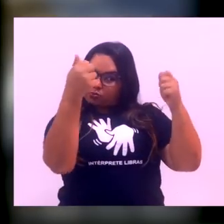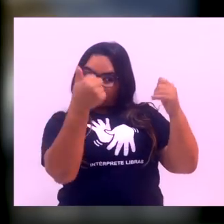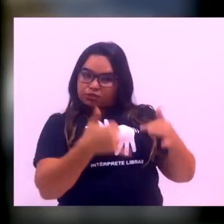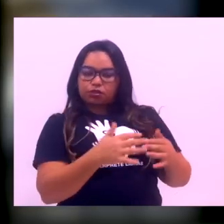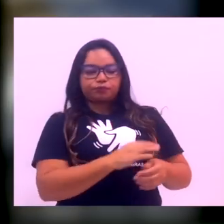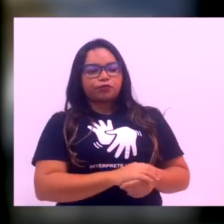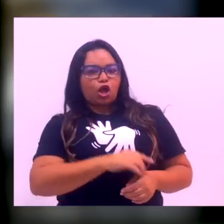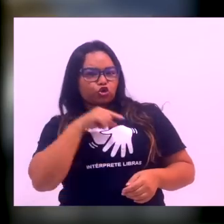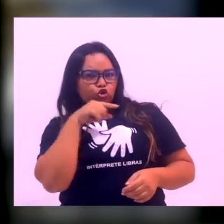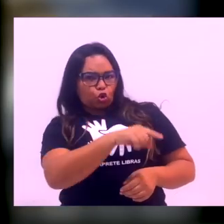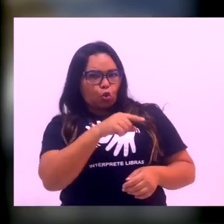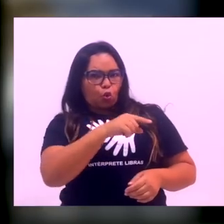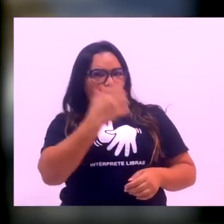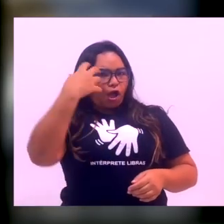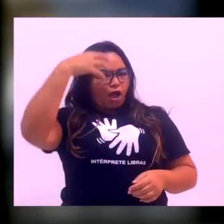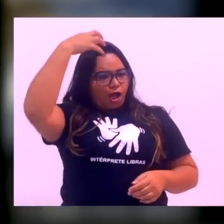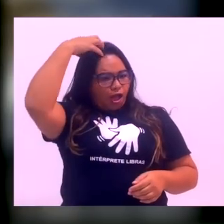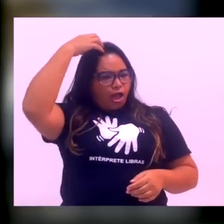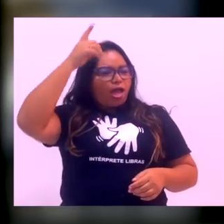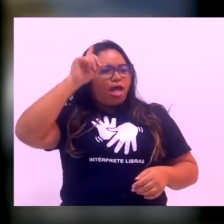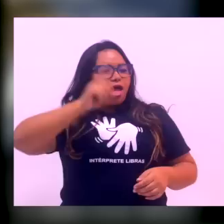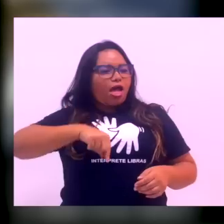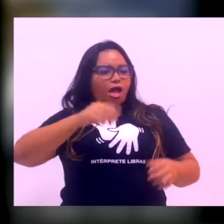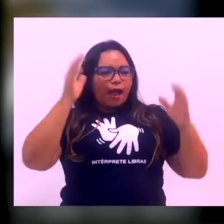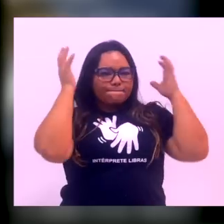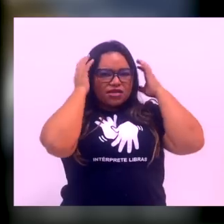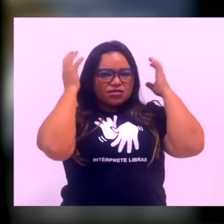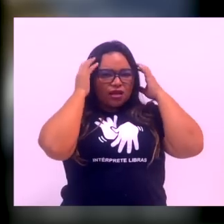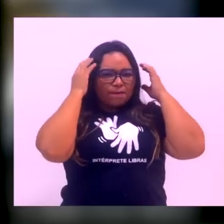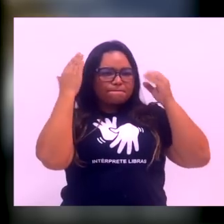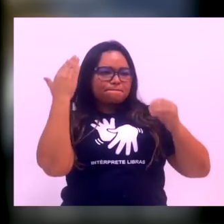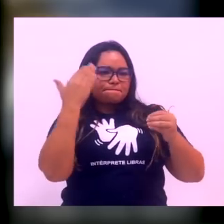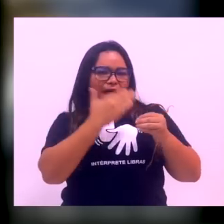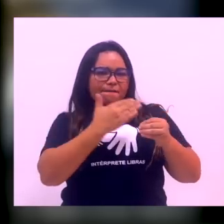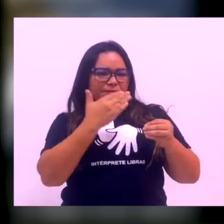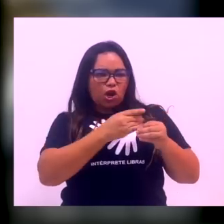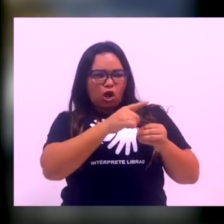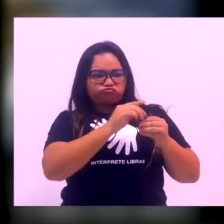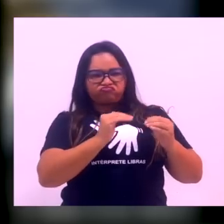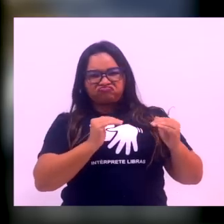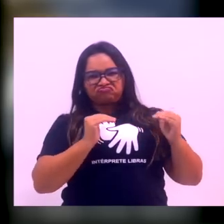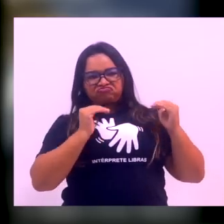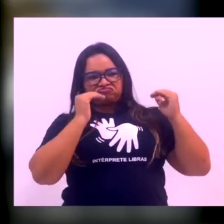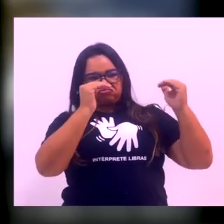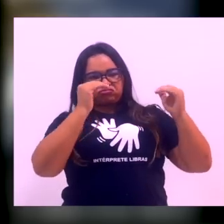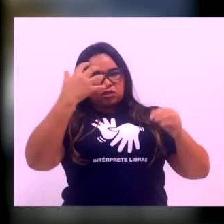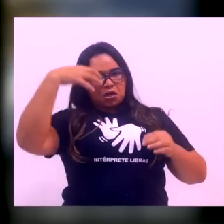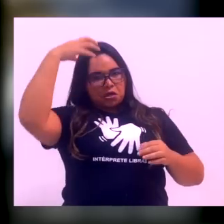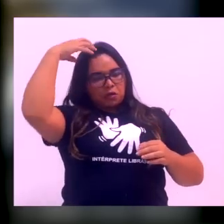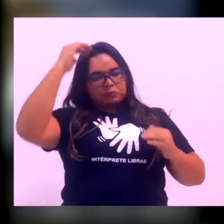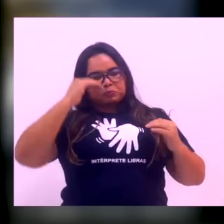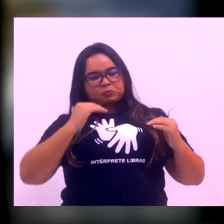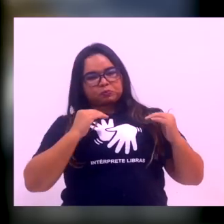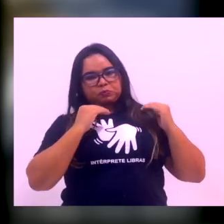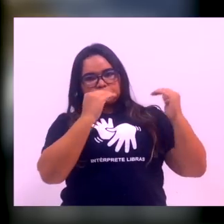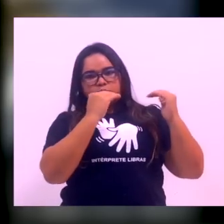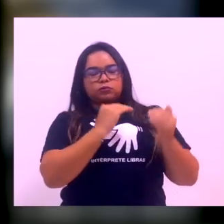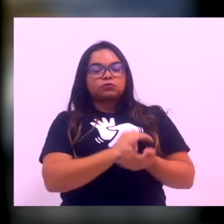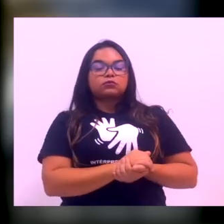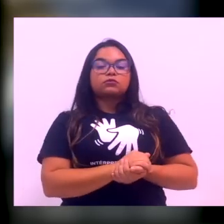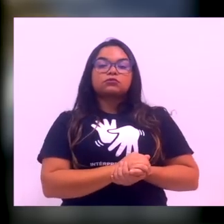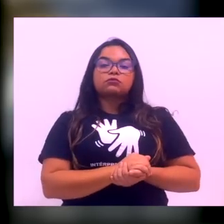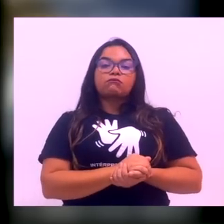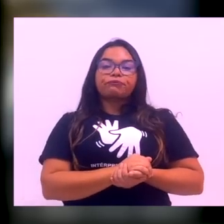E então ele interpreta os sonhos. Tu, ó rei, ele representava a Babilônia. Tu és o rei dos